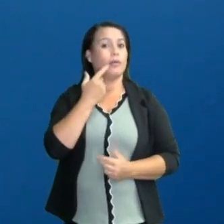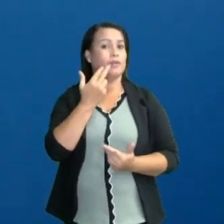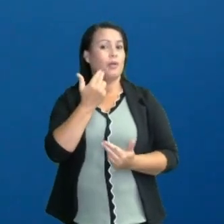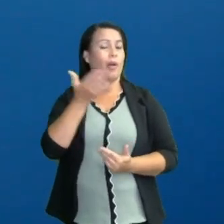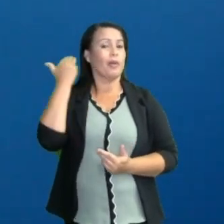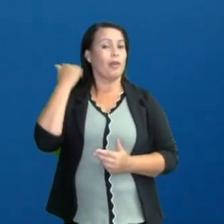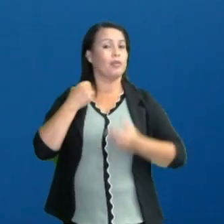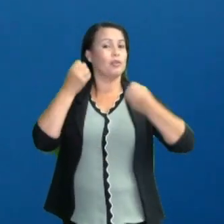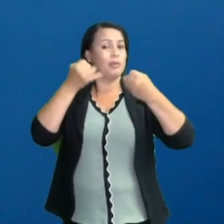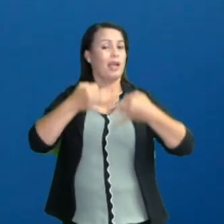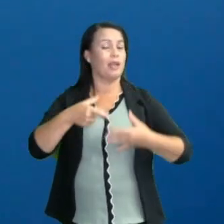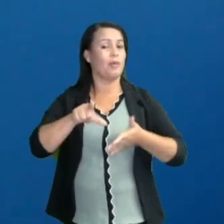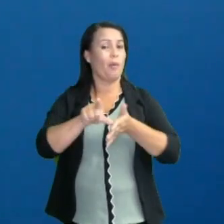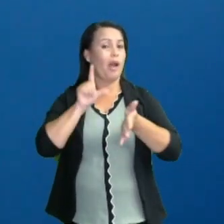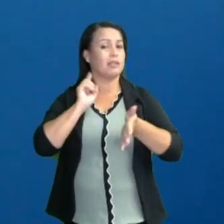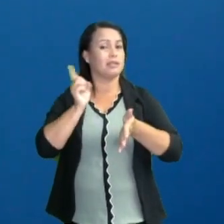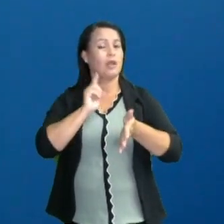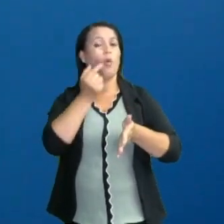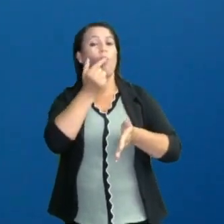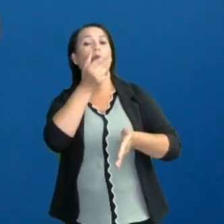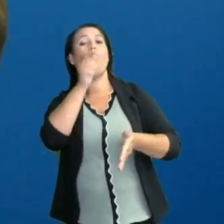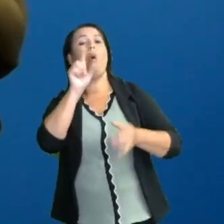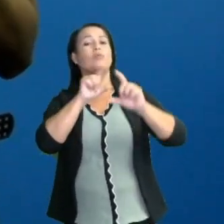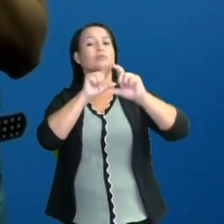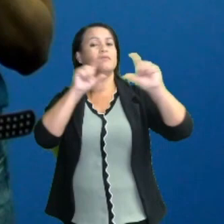tá? Que tem lá no comecinho. Usa